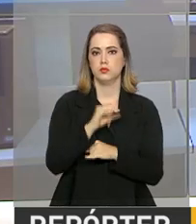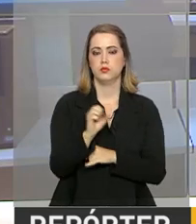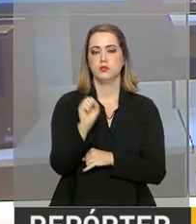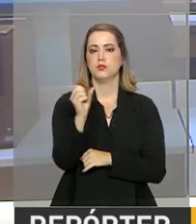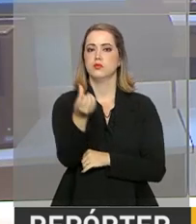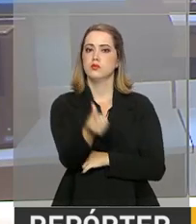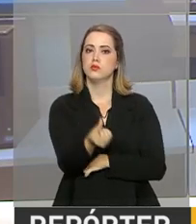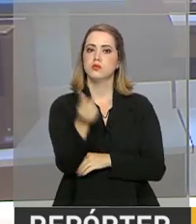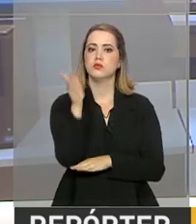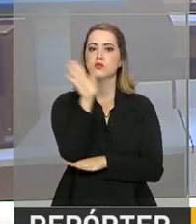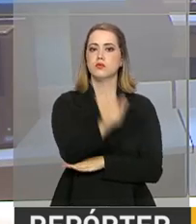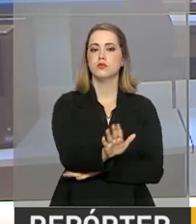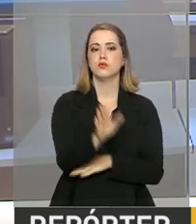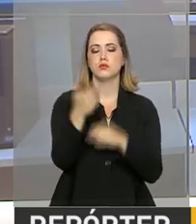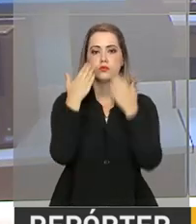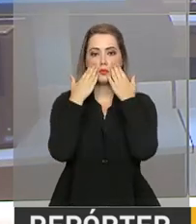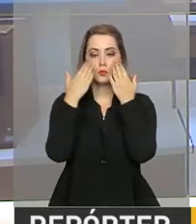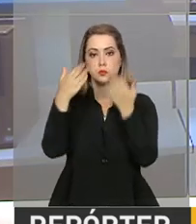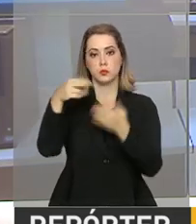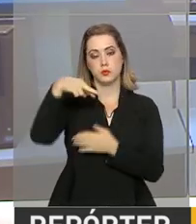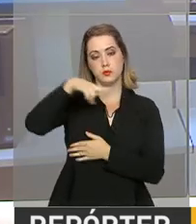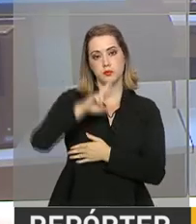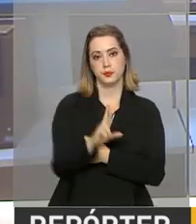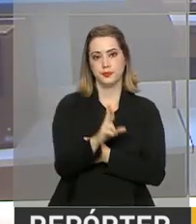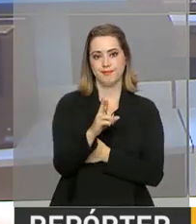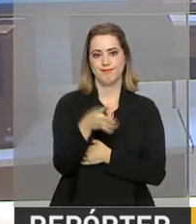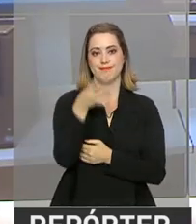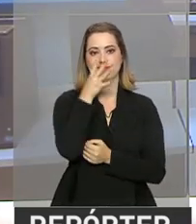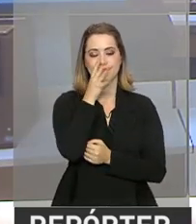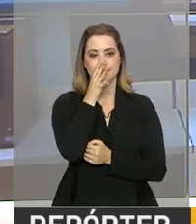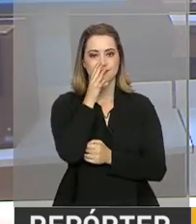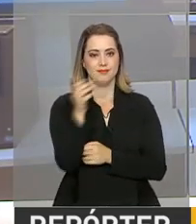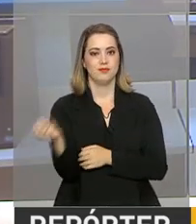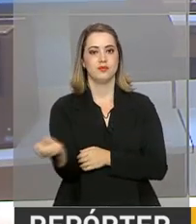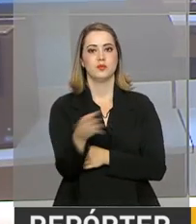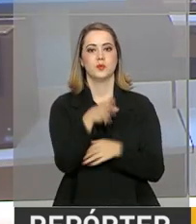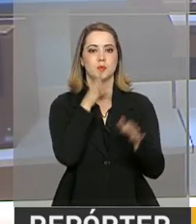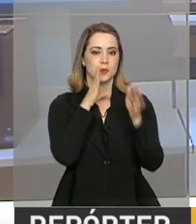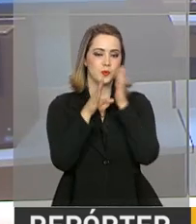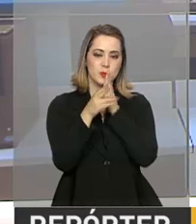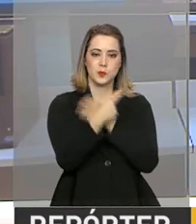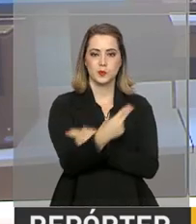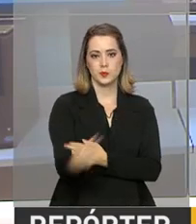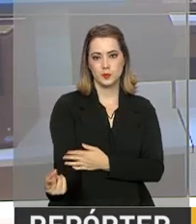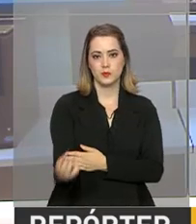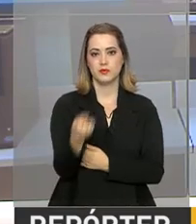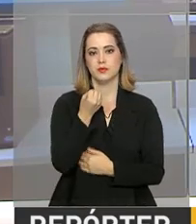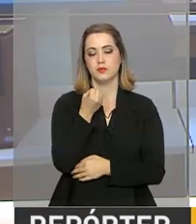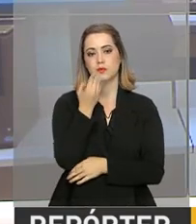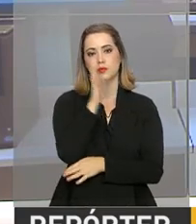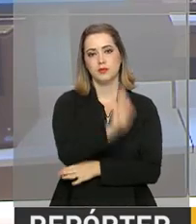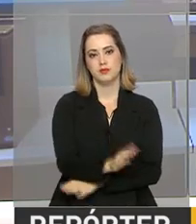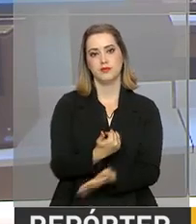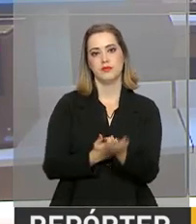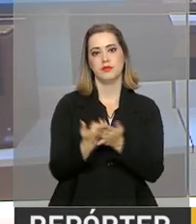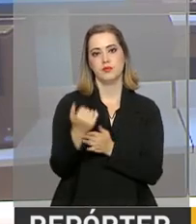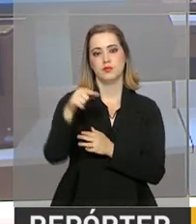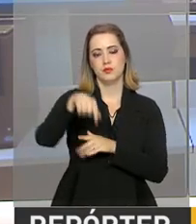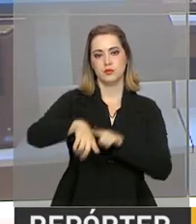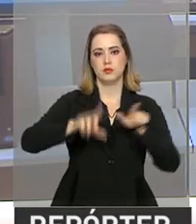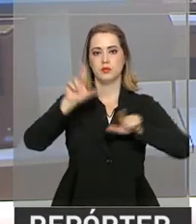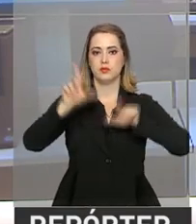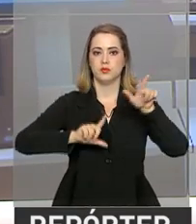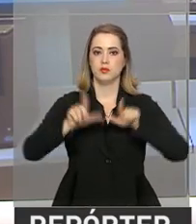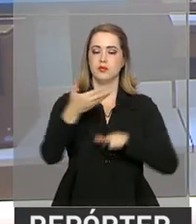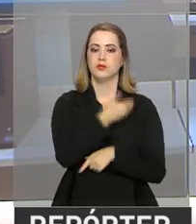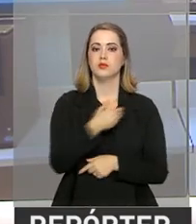informações ou às 6 da tarde na próxima edição do repórter NBR acompanhe também as novidades Pelas nossas redes sociais Uma boa tarde para você e continue